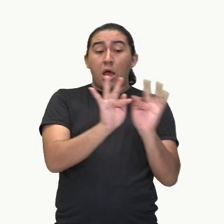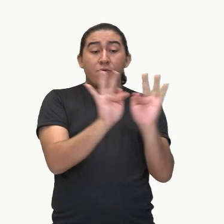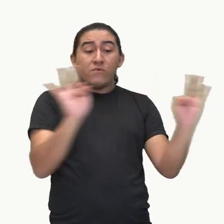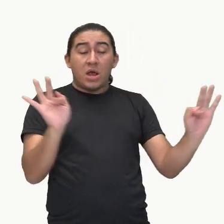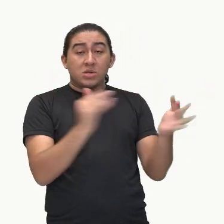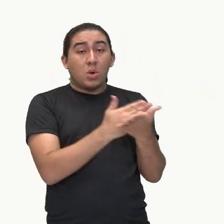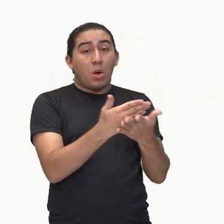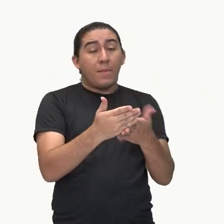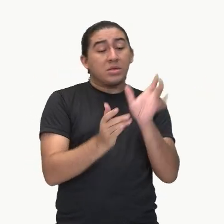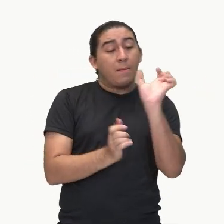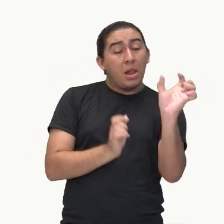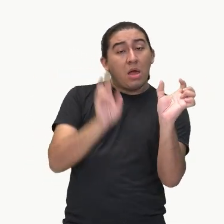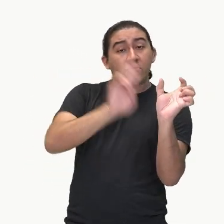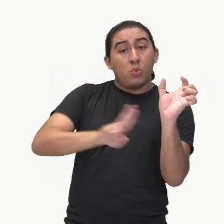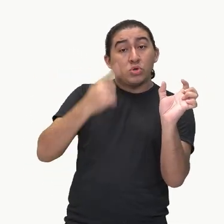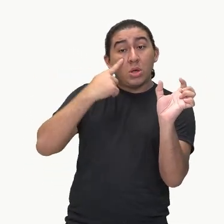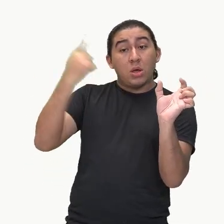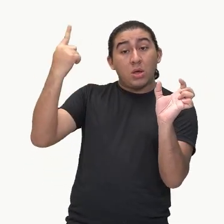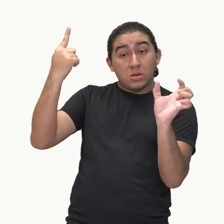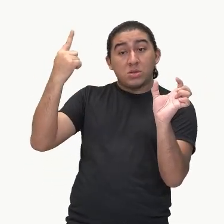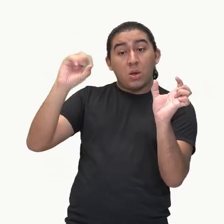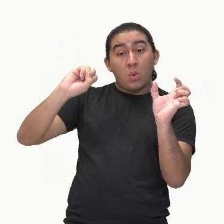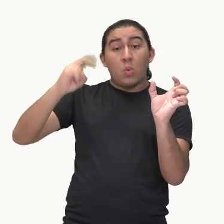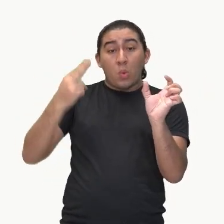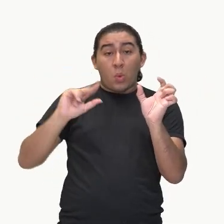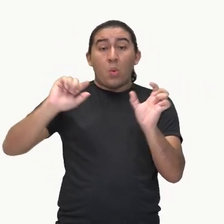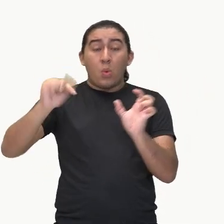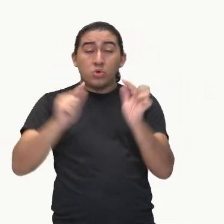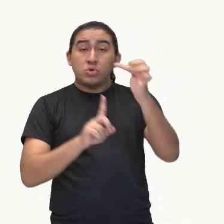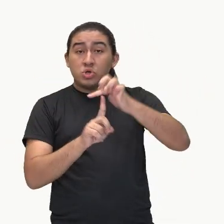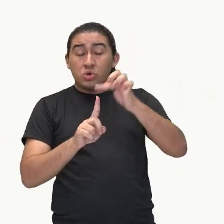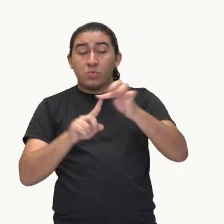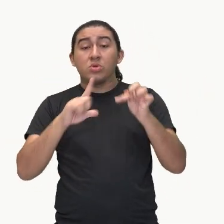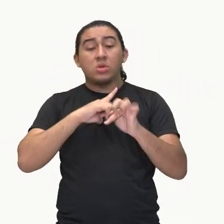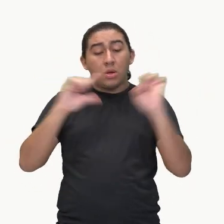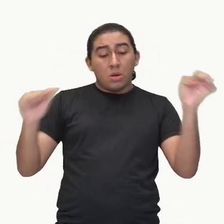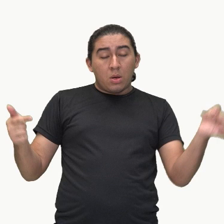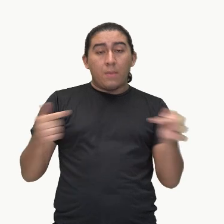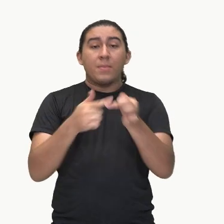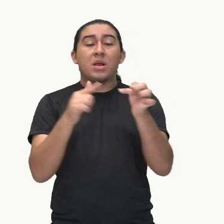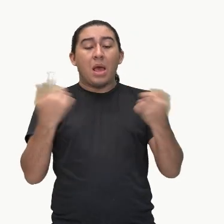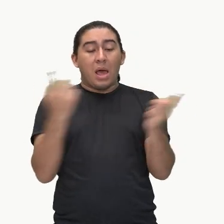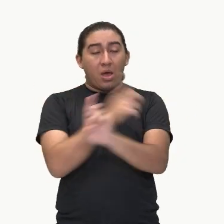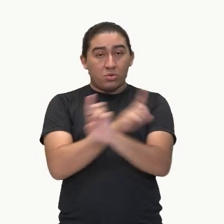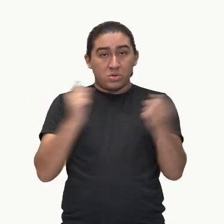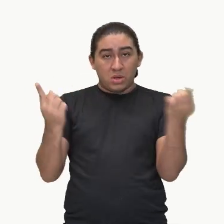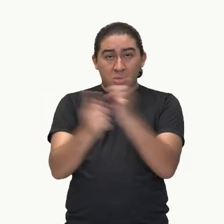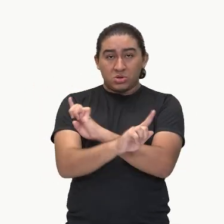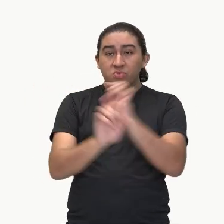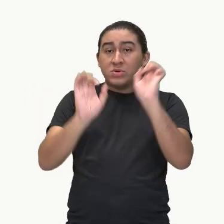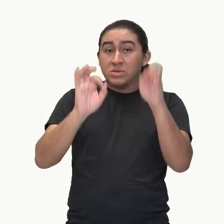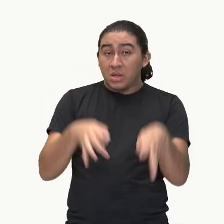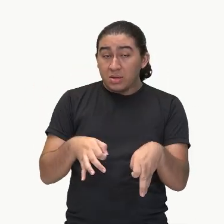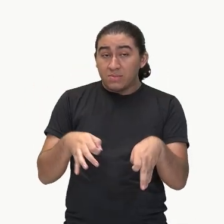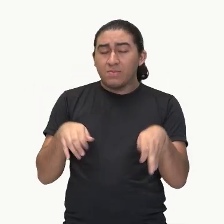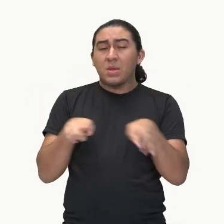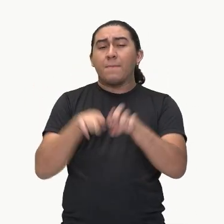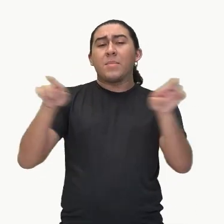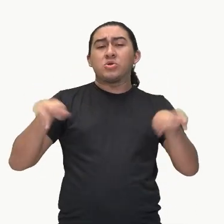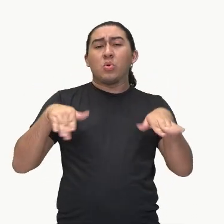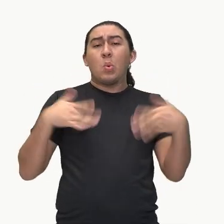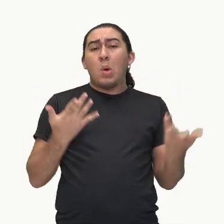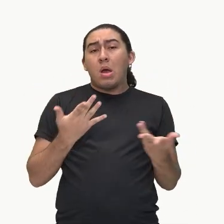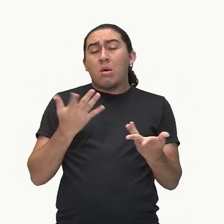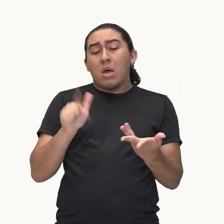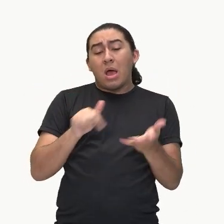conjunções ou locuções conjuntivas, eu vou classificar como alternativa, tá? E aí, qual é o efeito